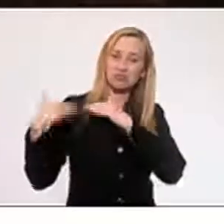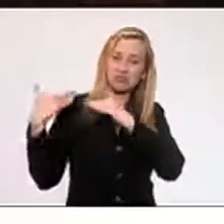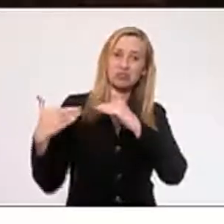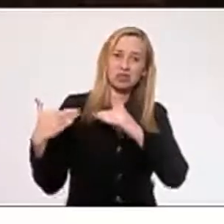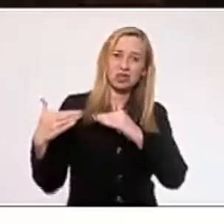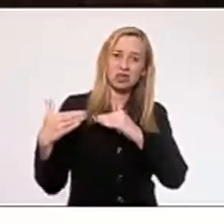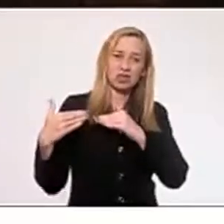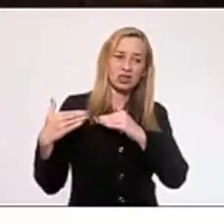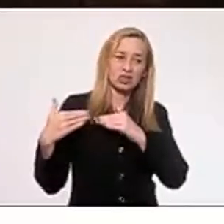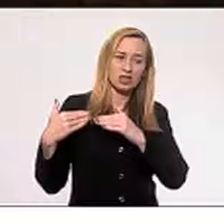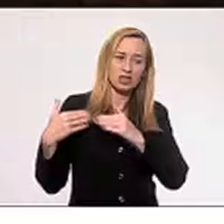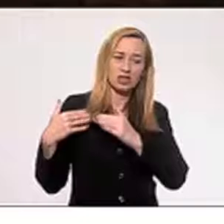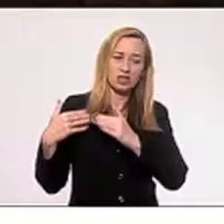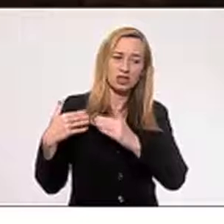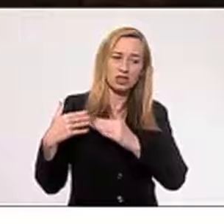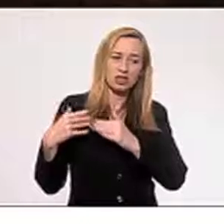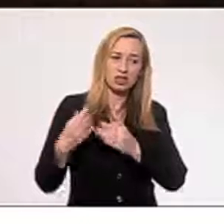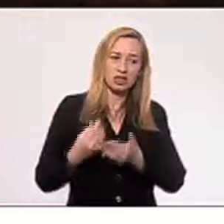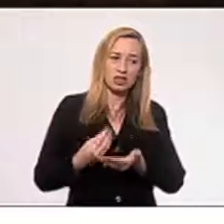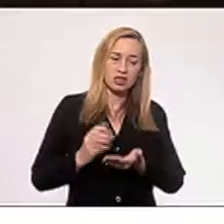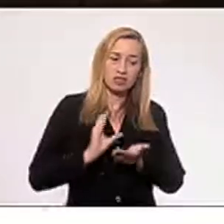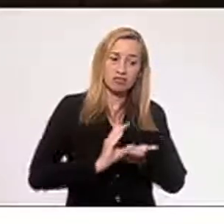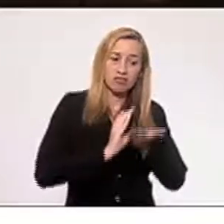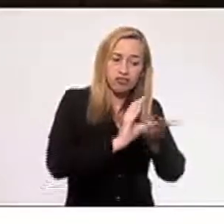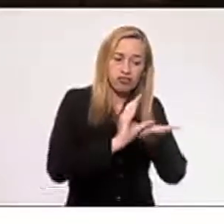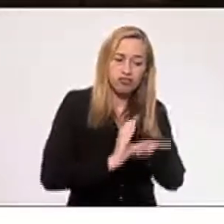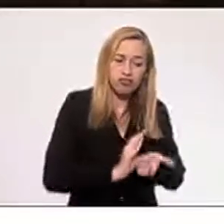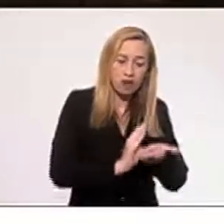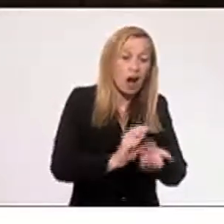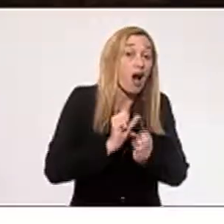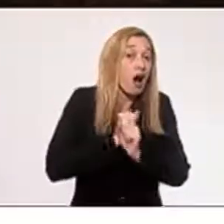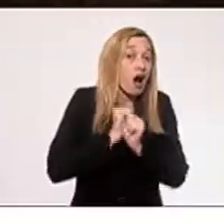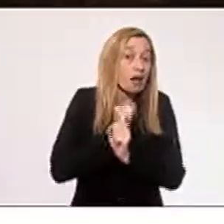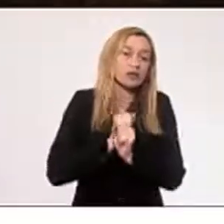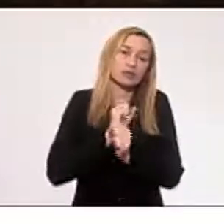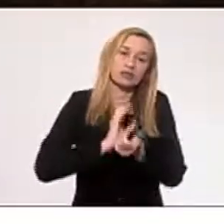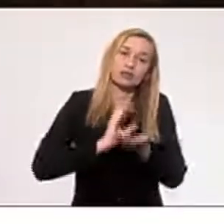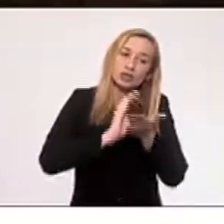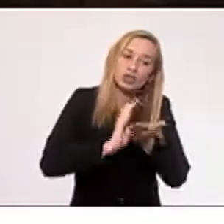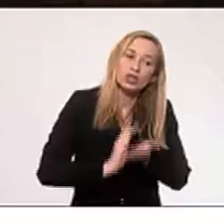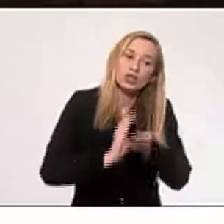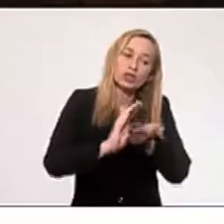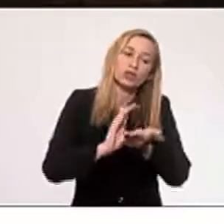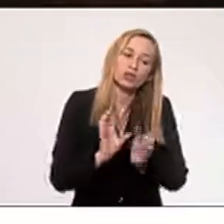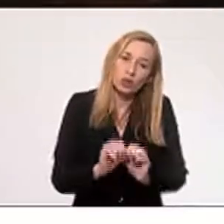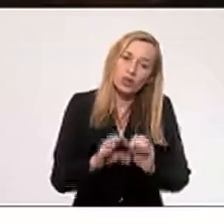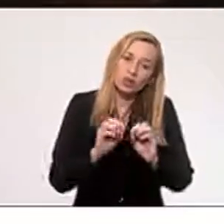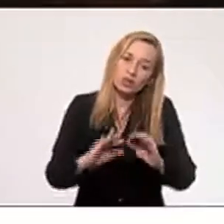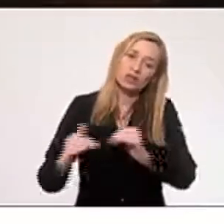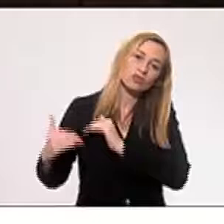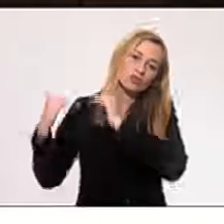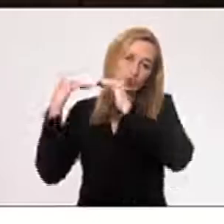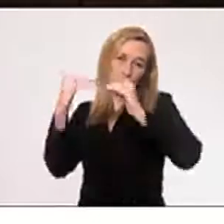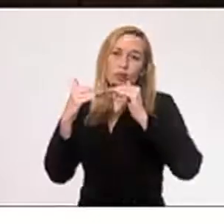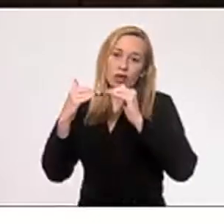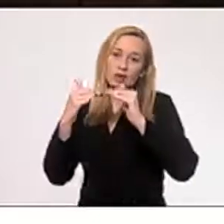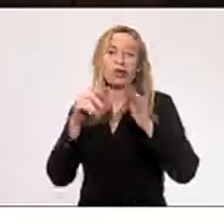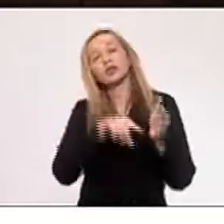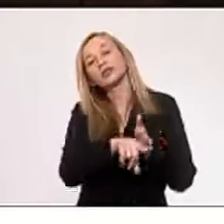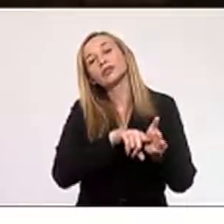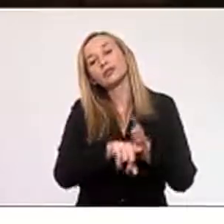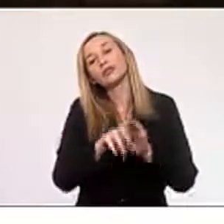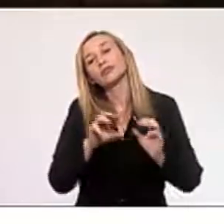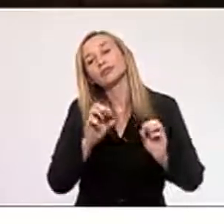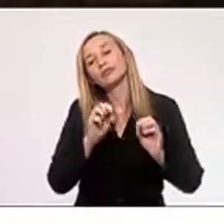que investem sistematicamente há décadas no ensino superior, na ciência e a pesquisa, o que não é o caso do